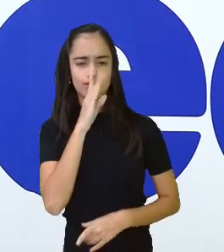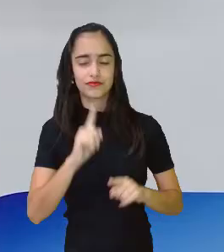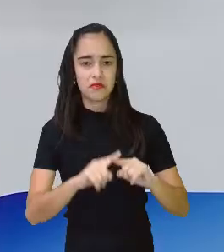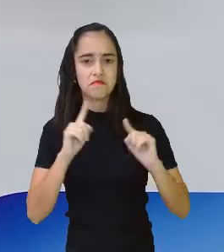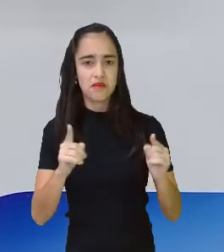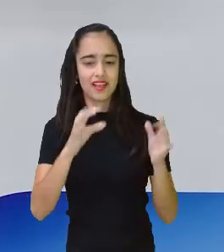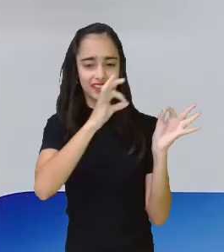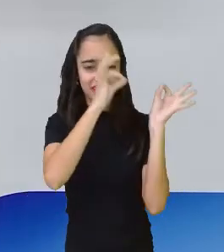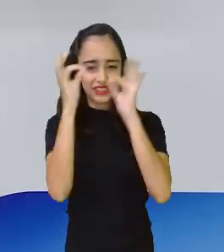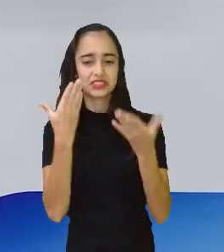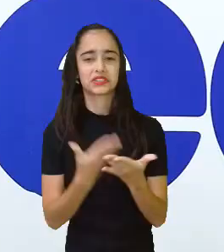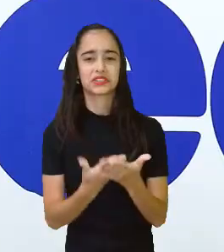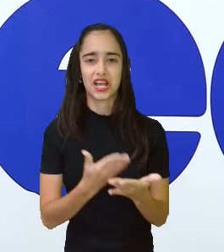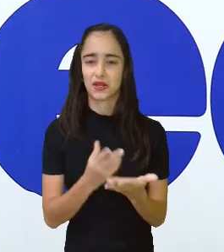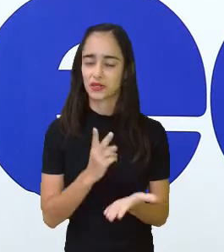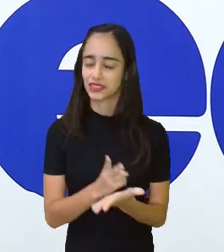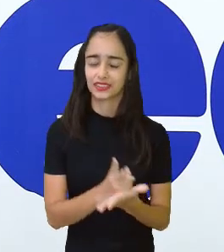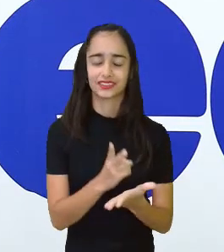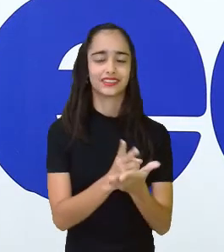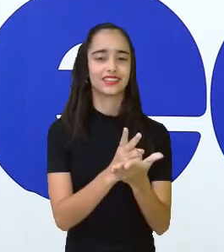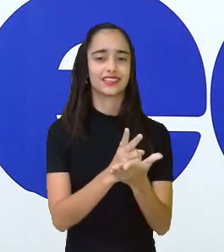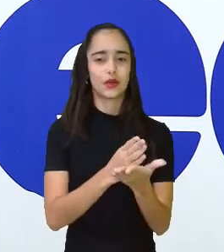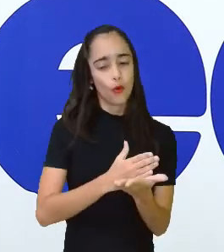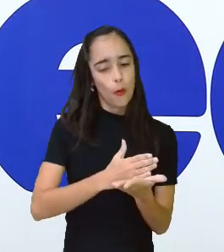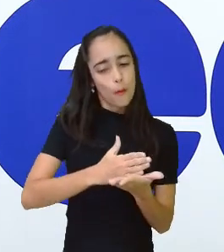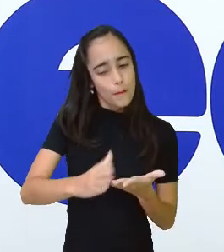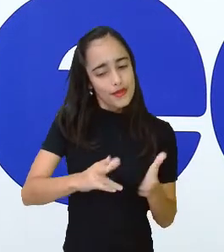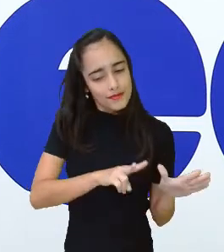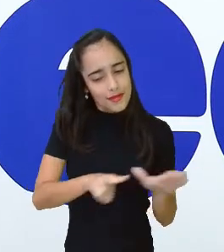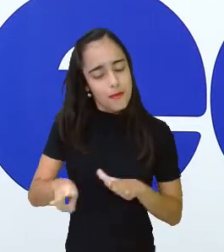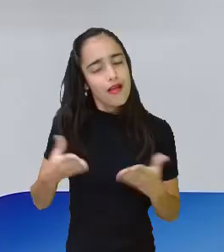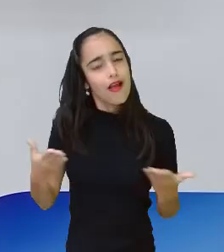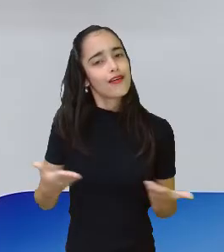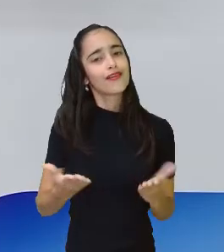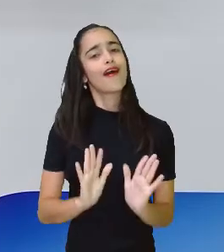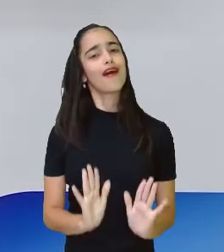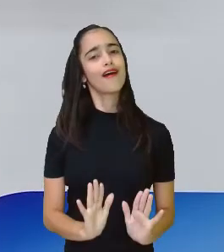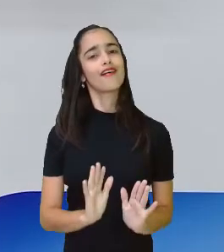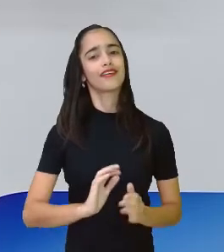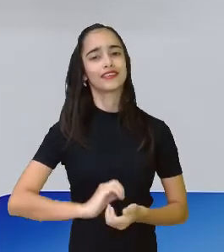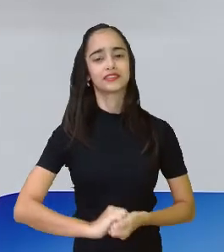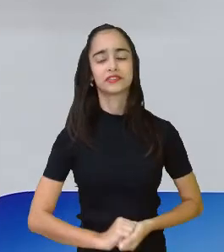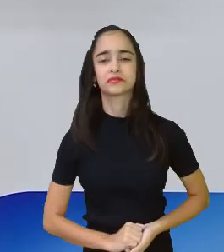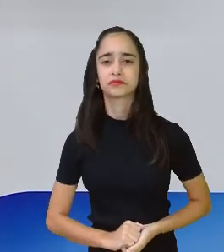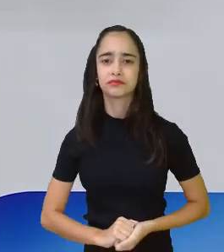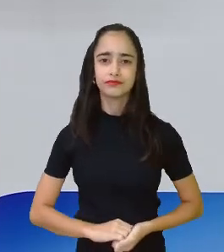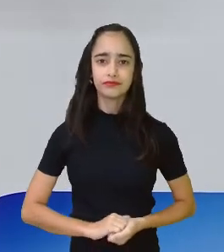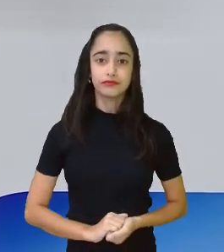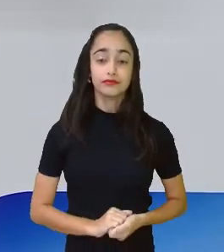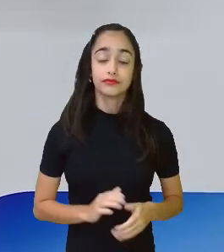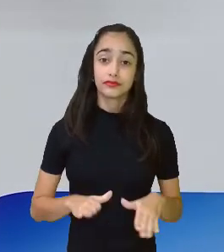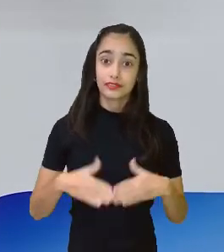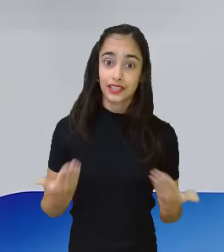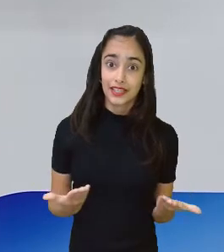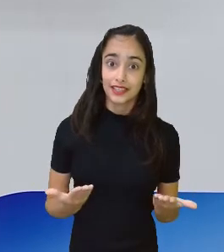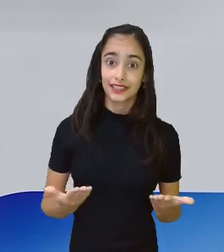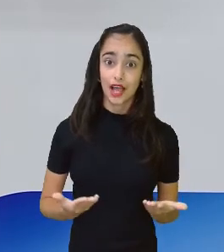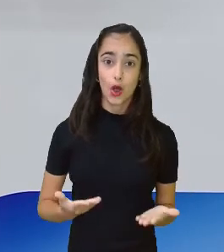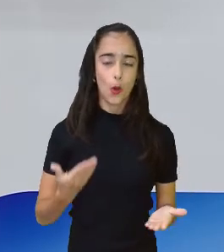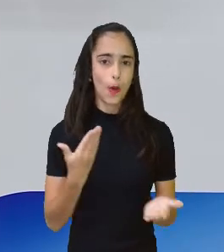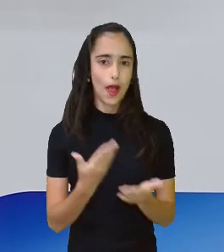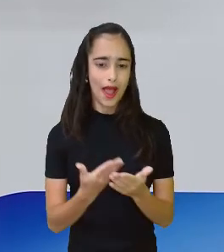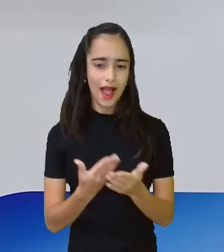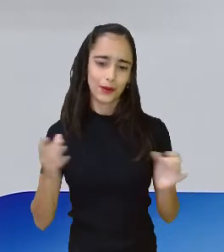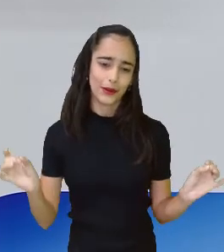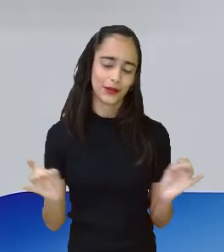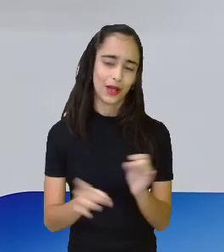sei que eles assistem. Com o mecinho da semana, ainda estão um pouquinho Faz lento. sentido, faz sentido. Então, pessoal, por hoje a nossa